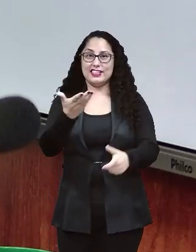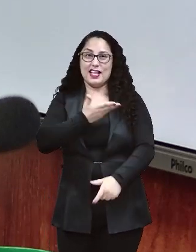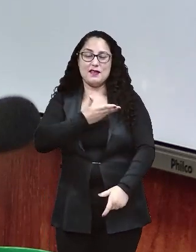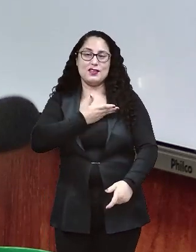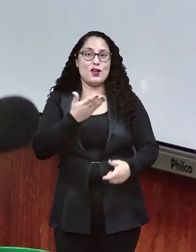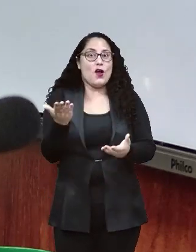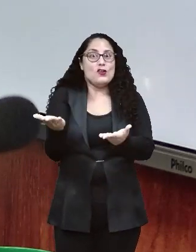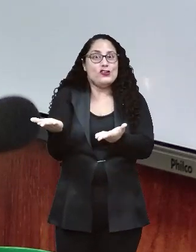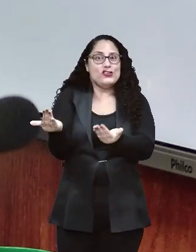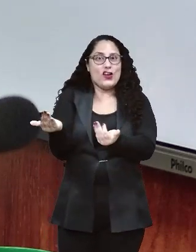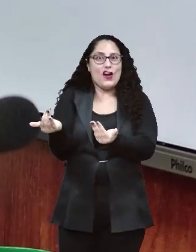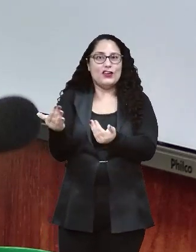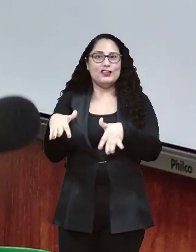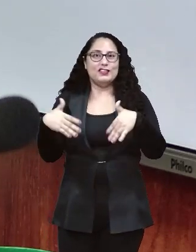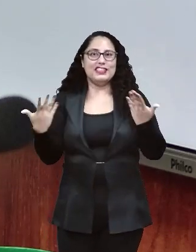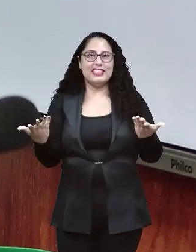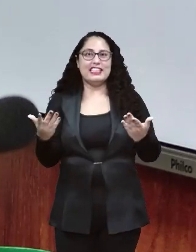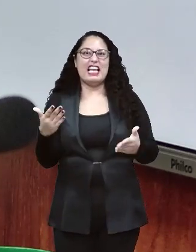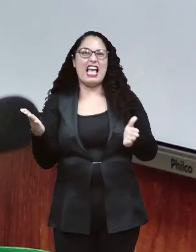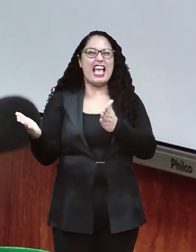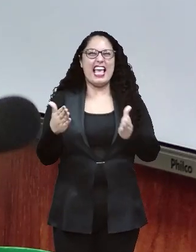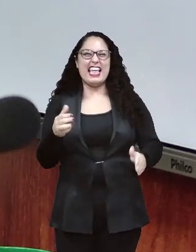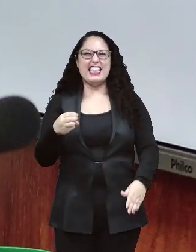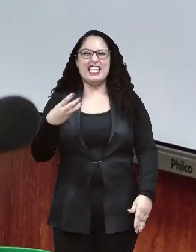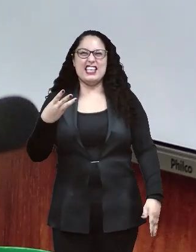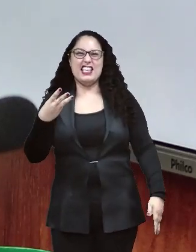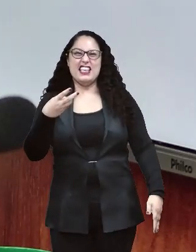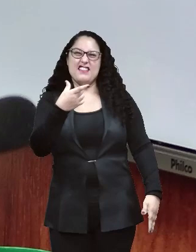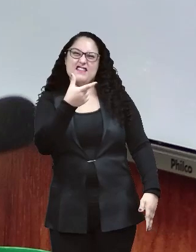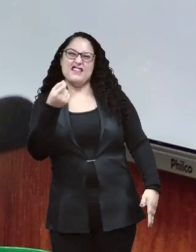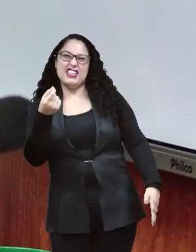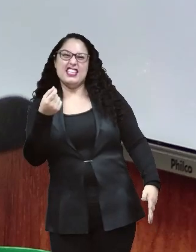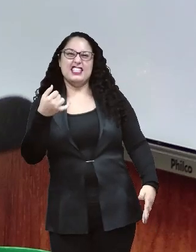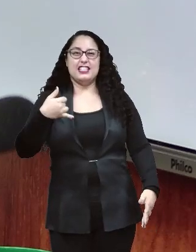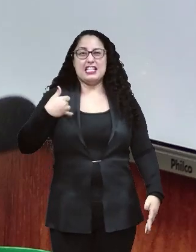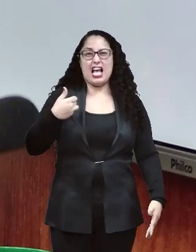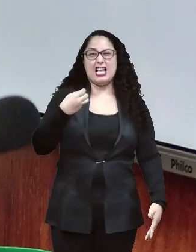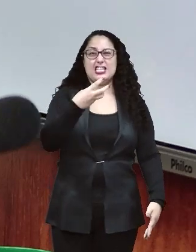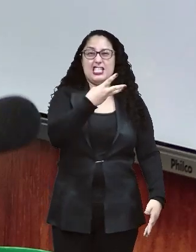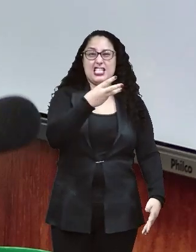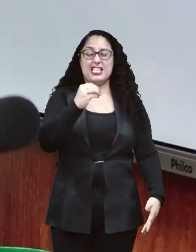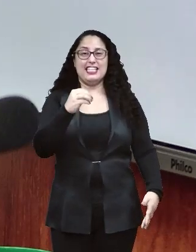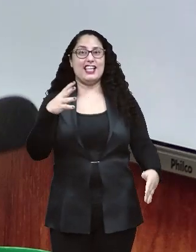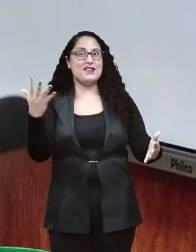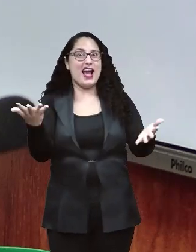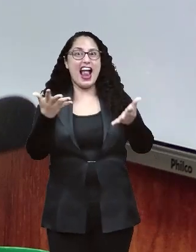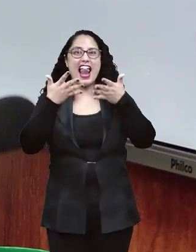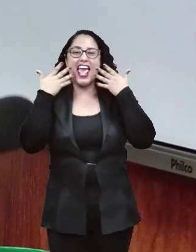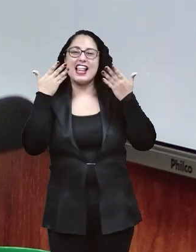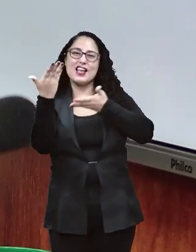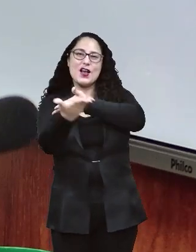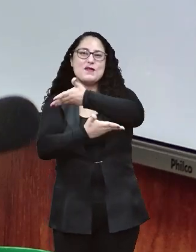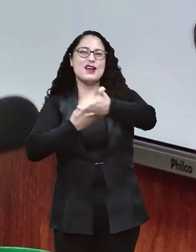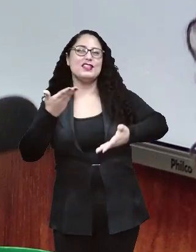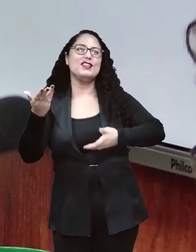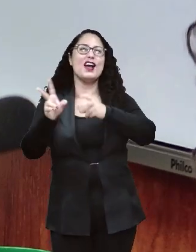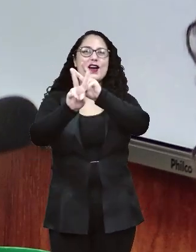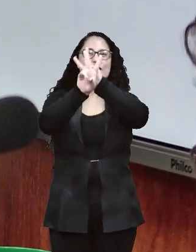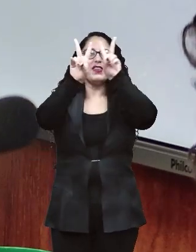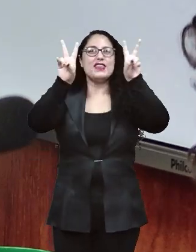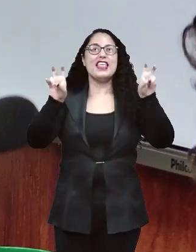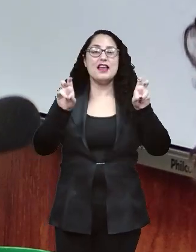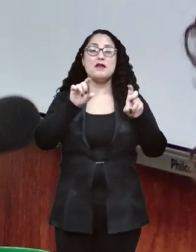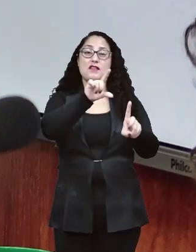todos jovens, né, entre 20 e 30 anos, né, e é uma alegria poder compartilhar o tema. Foi